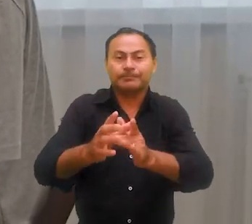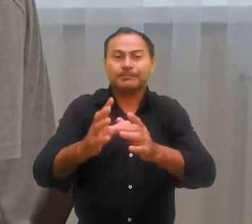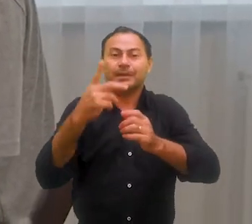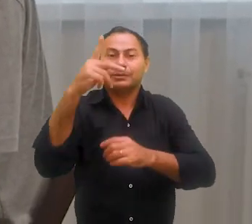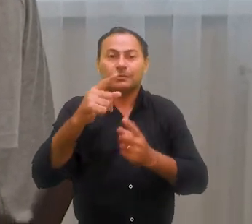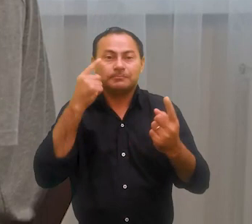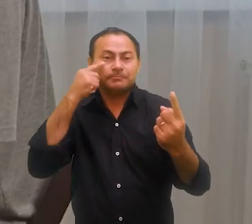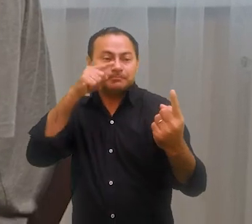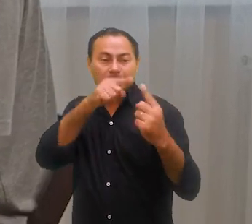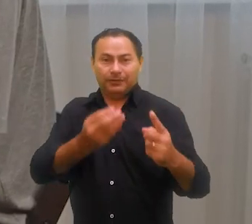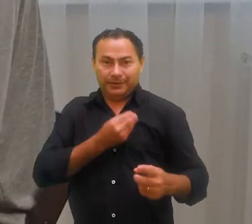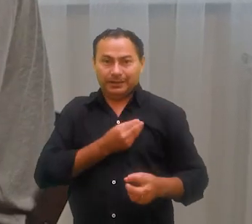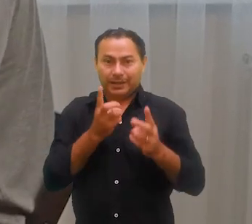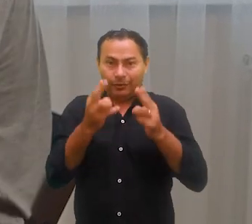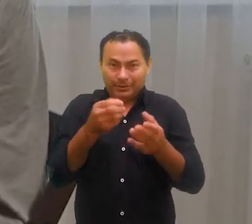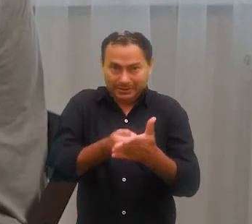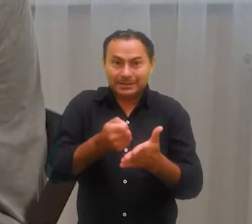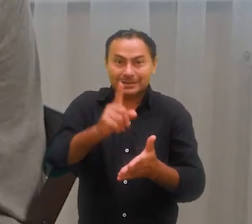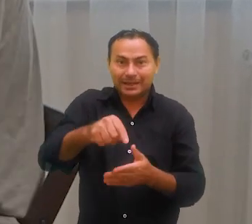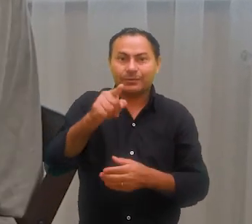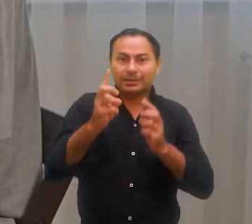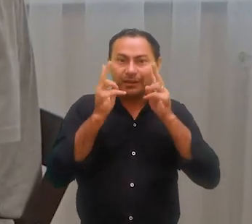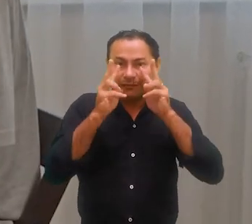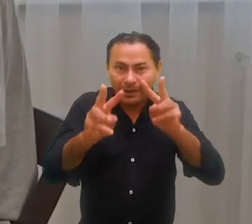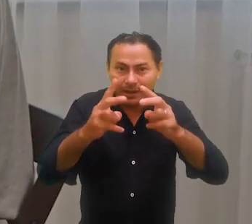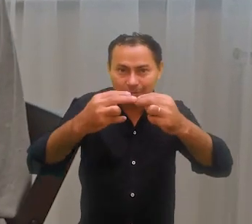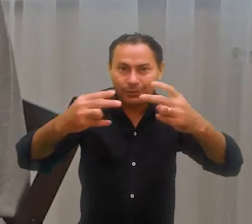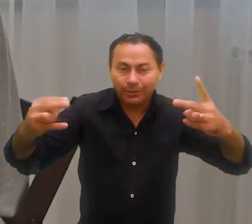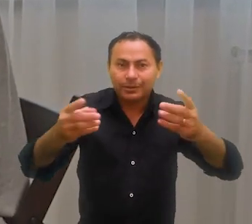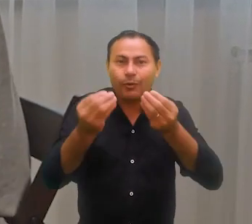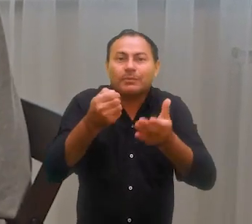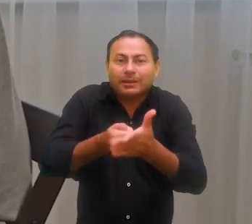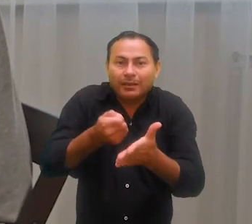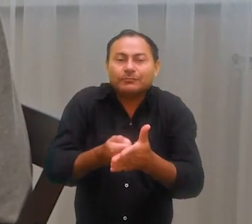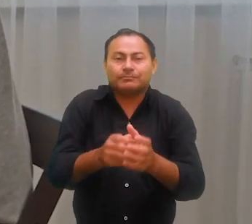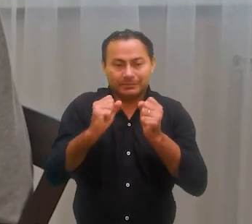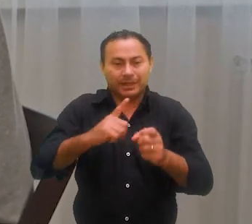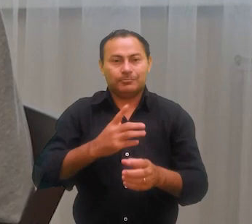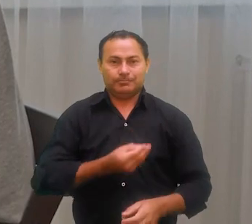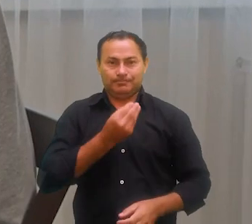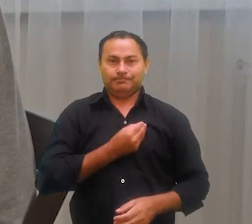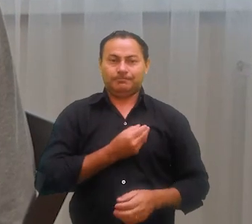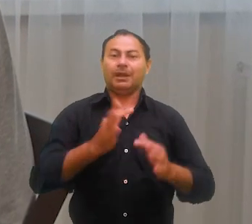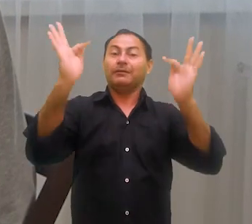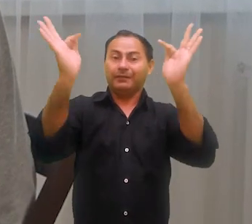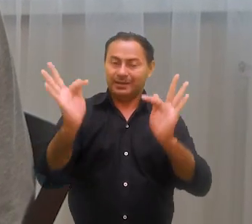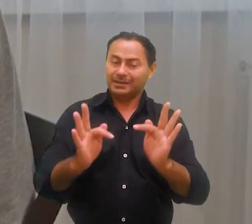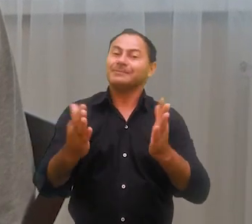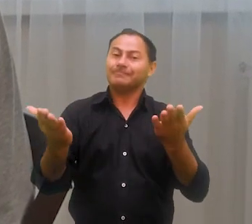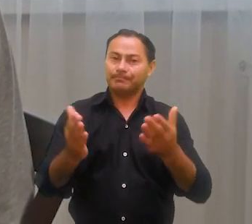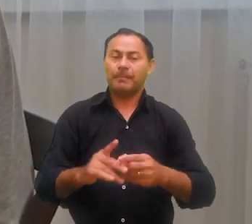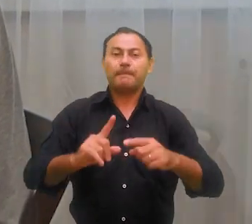de Jesus é que se a sua perspectiva de vida for como deve ser, se você enxergar as coisas como deve, poderá ter uma